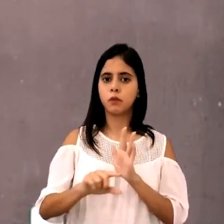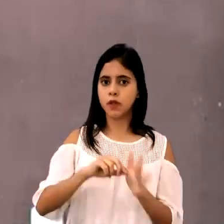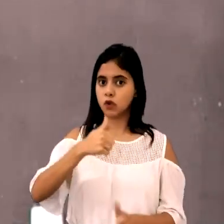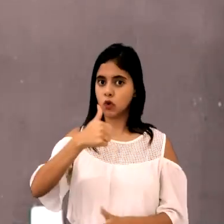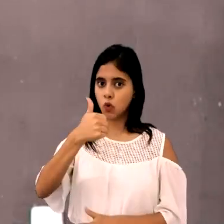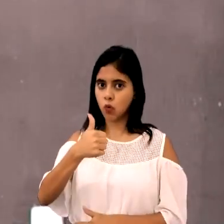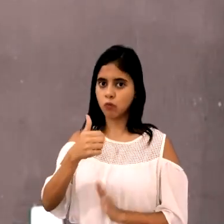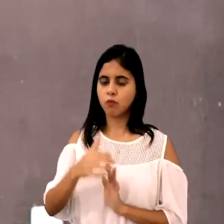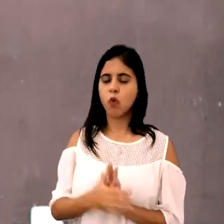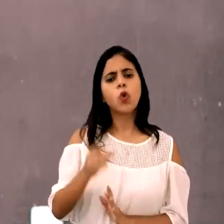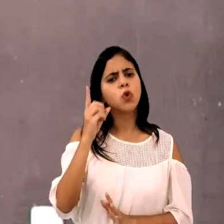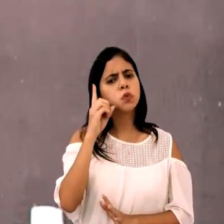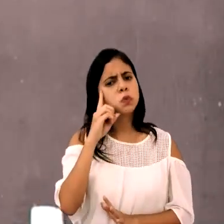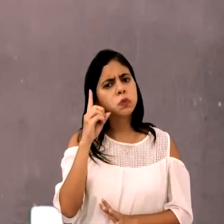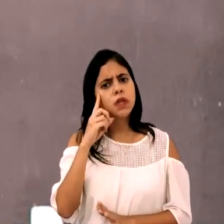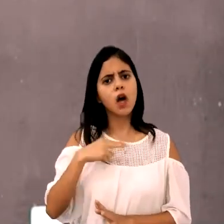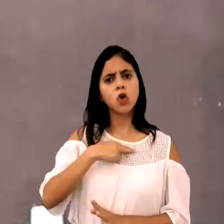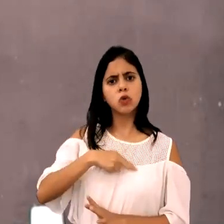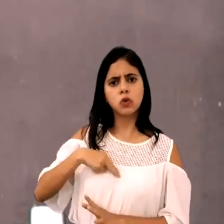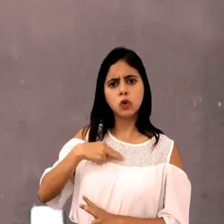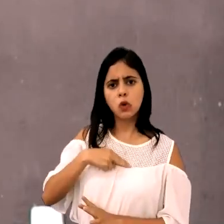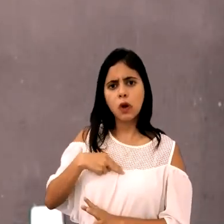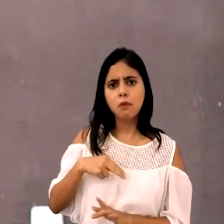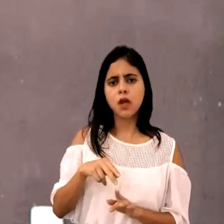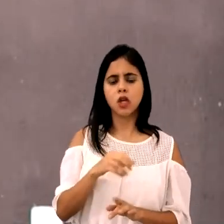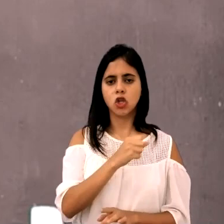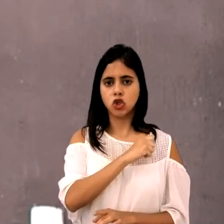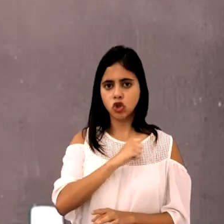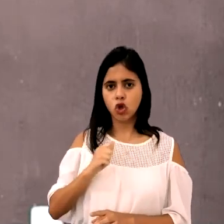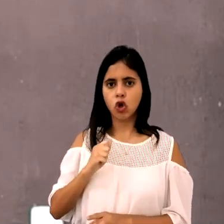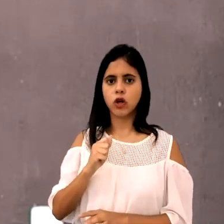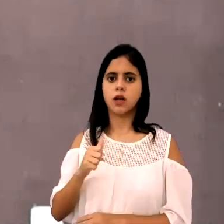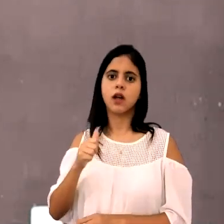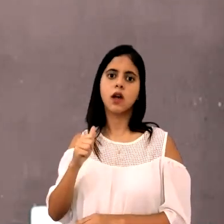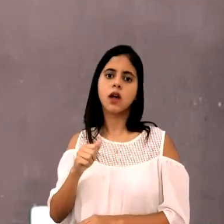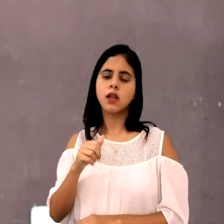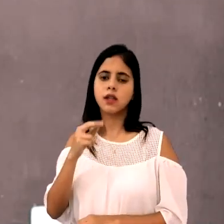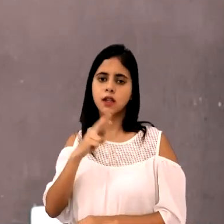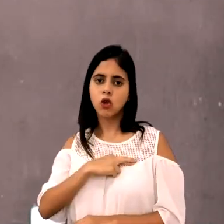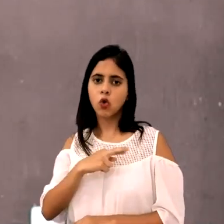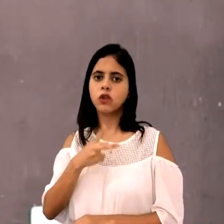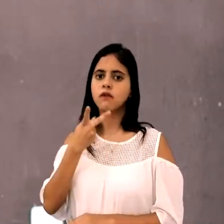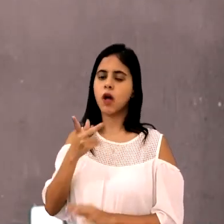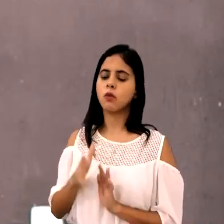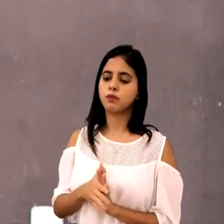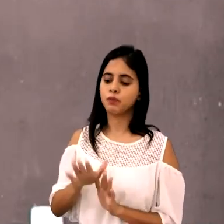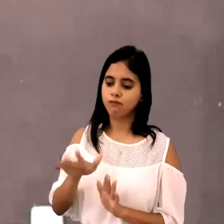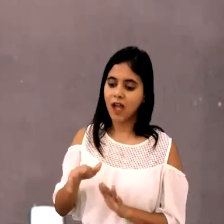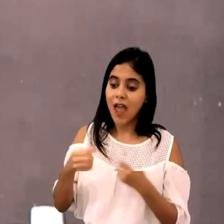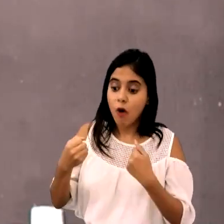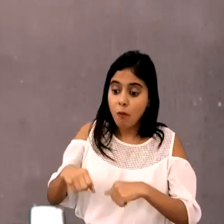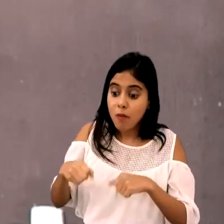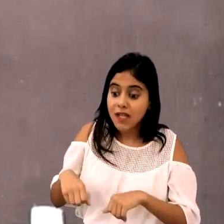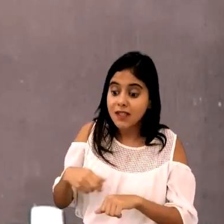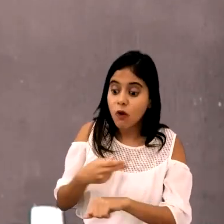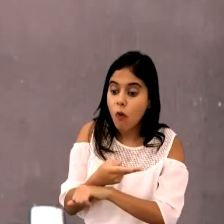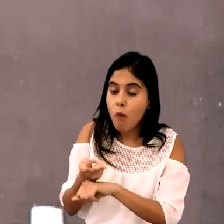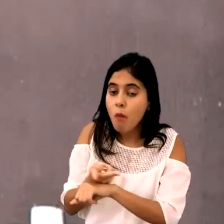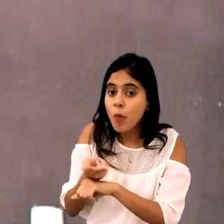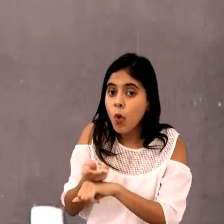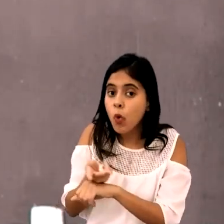verso: certo dia, Noemi, sua sogra, lhe disse: minha filha, tenho que procurar um